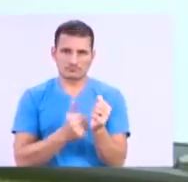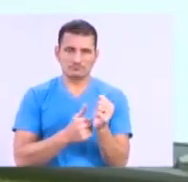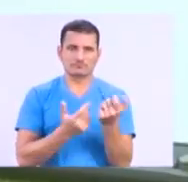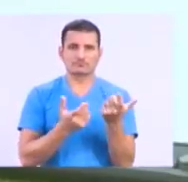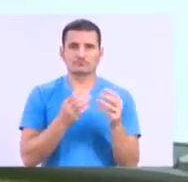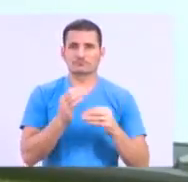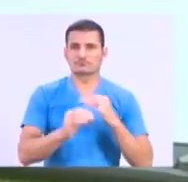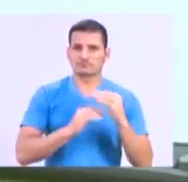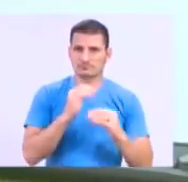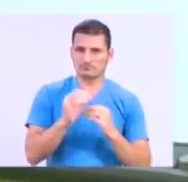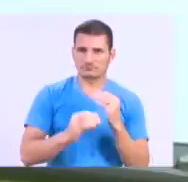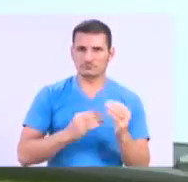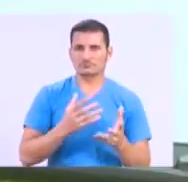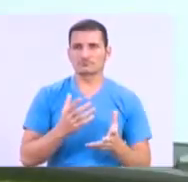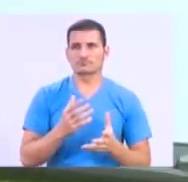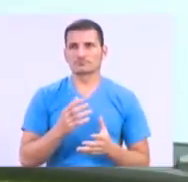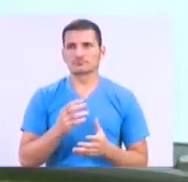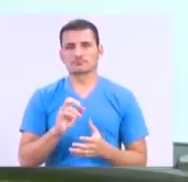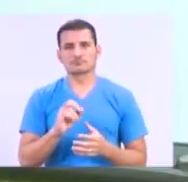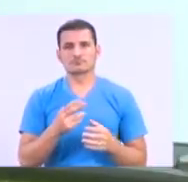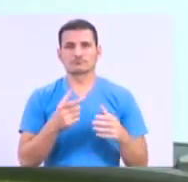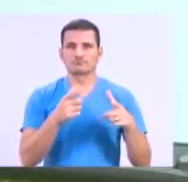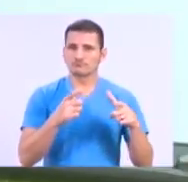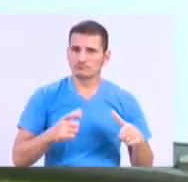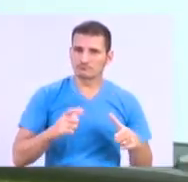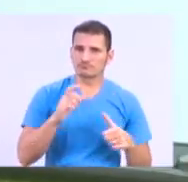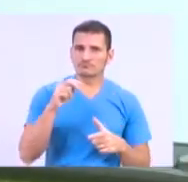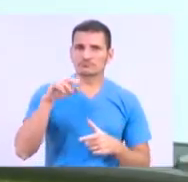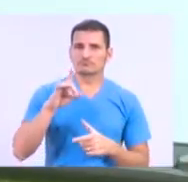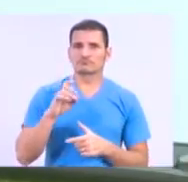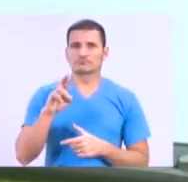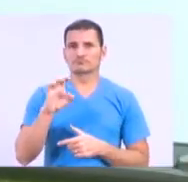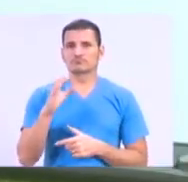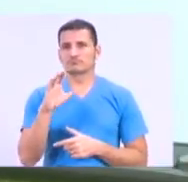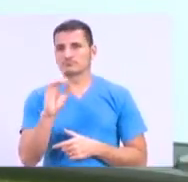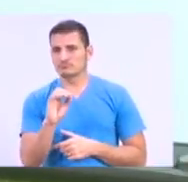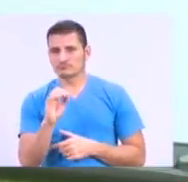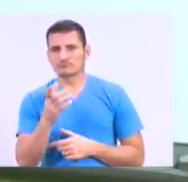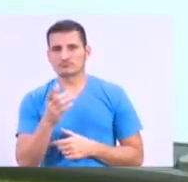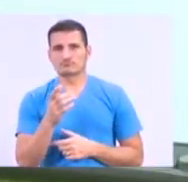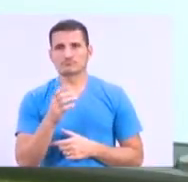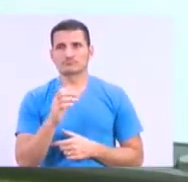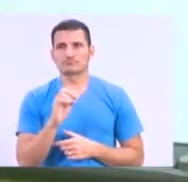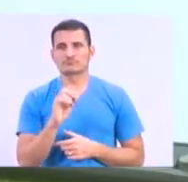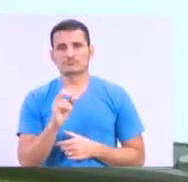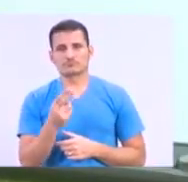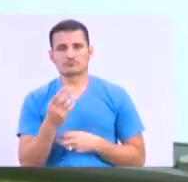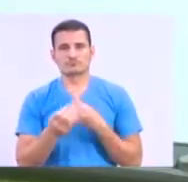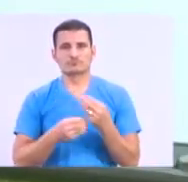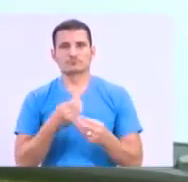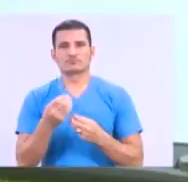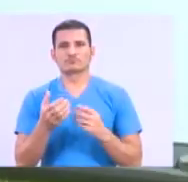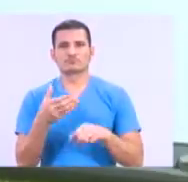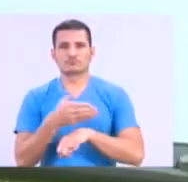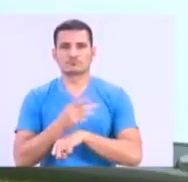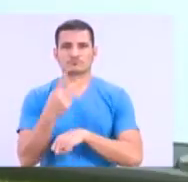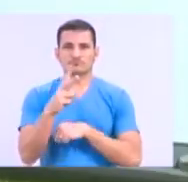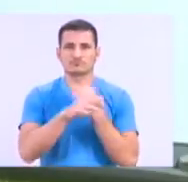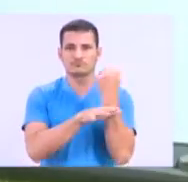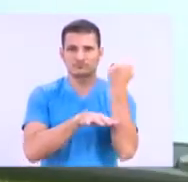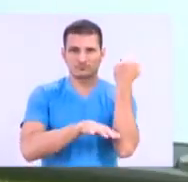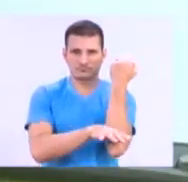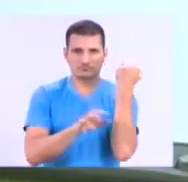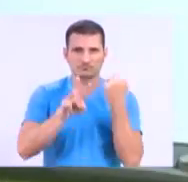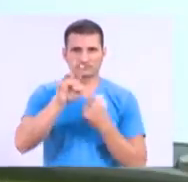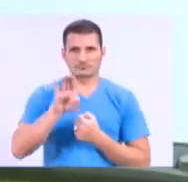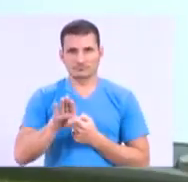né? E, de repente, o endereço ou algo referente a como acessar o seu servidor web.